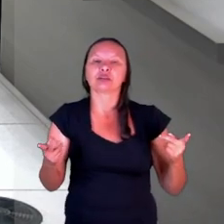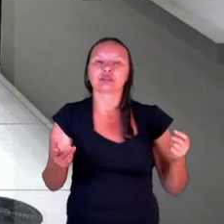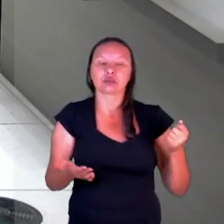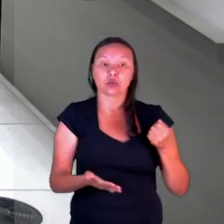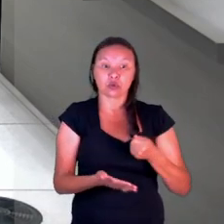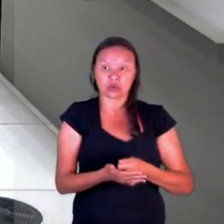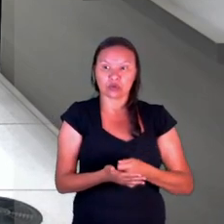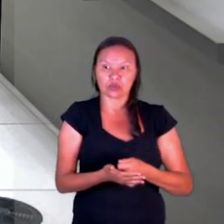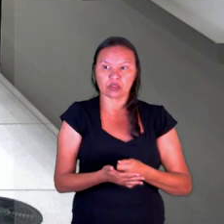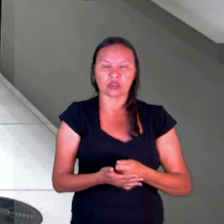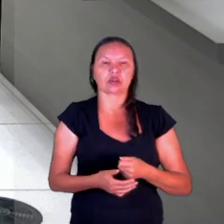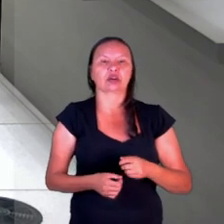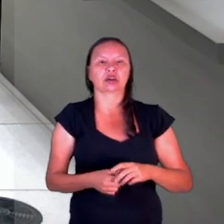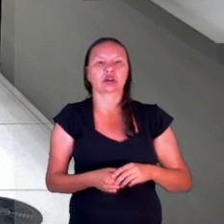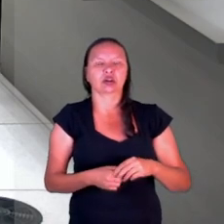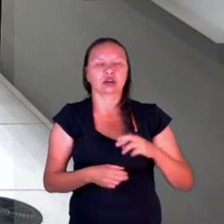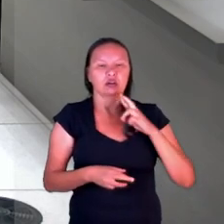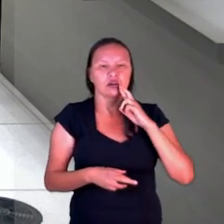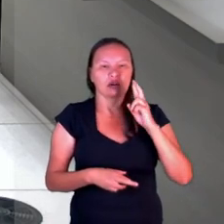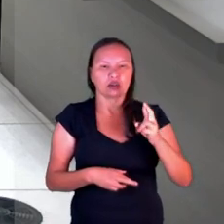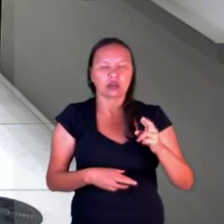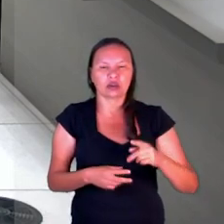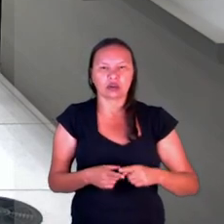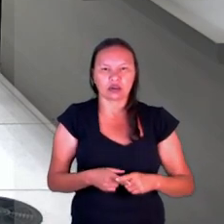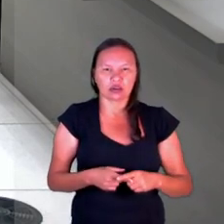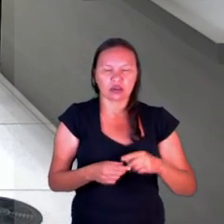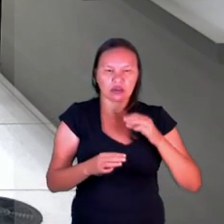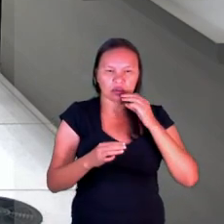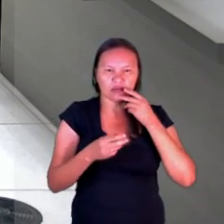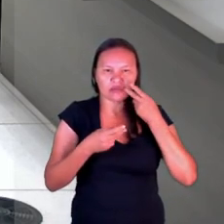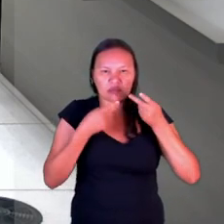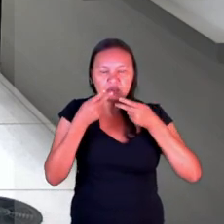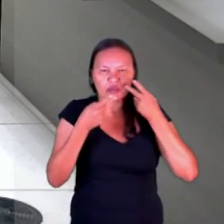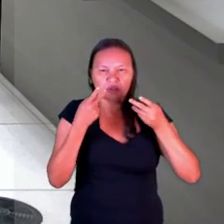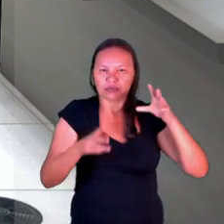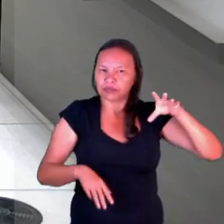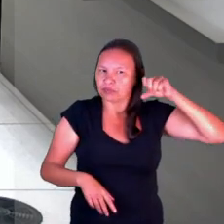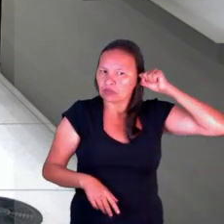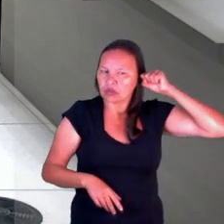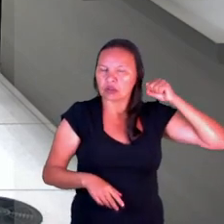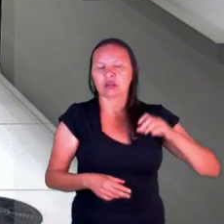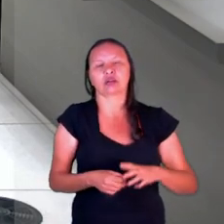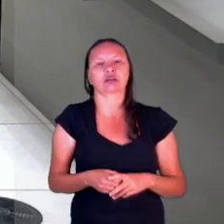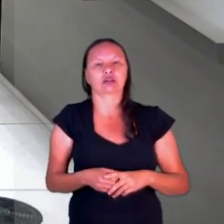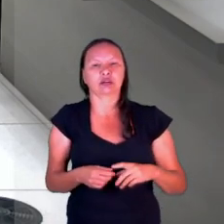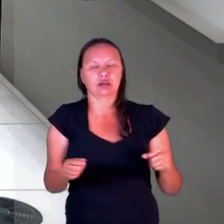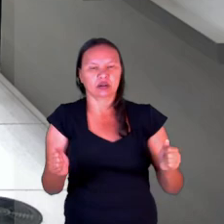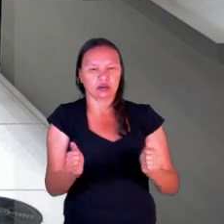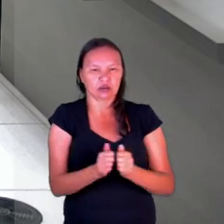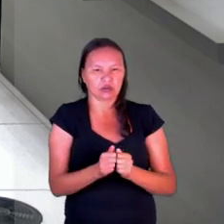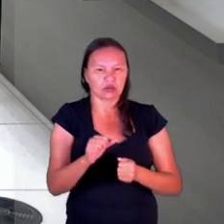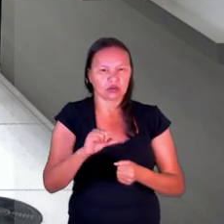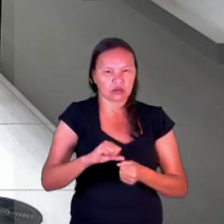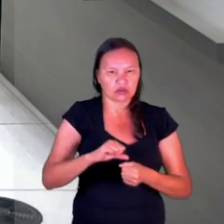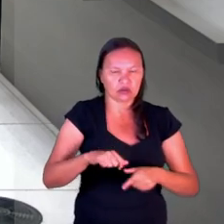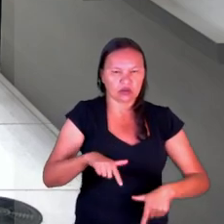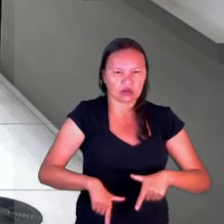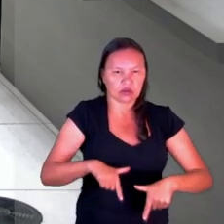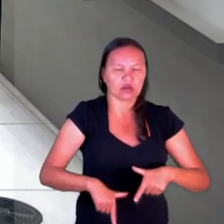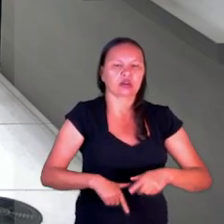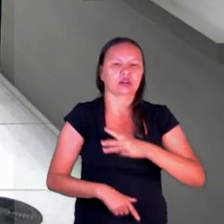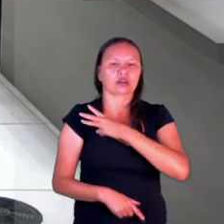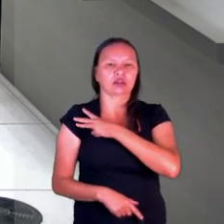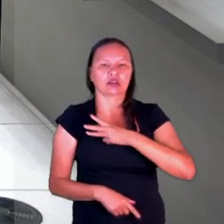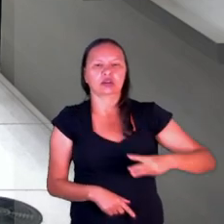intervenção e com relação a uma a falas que eu ouvi quando nós estávamos trabalhando com o Ministério Público